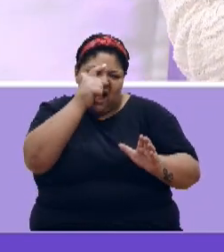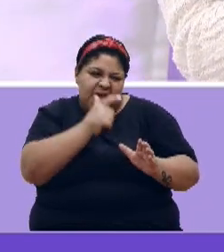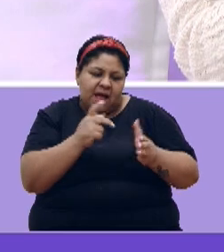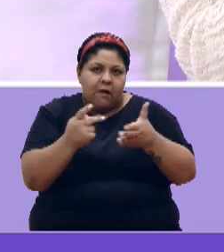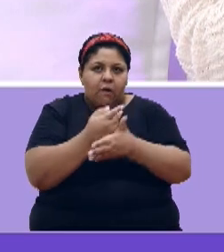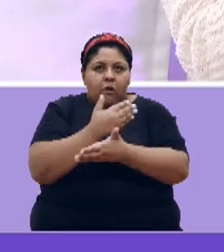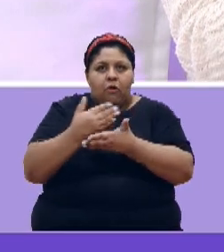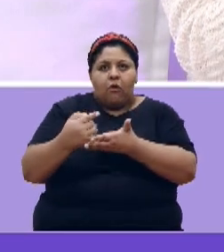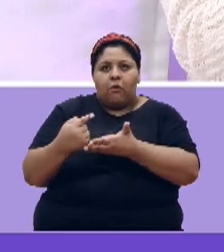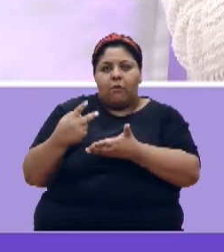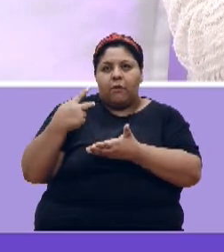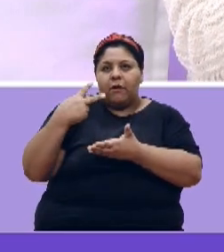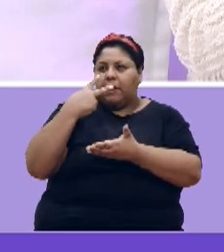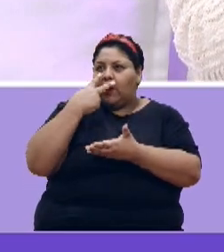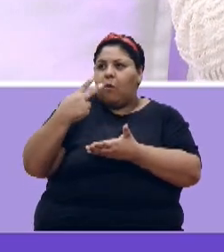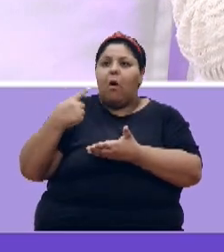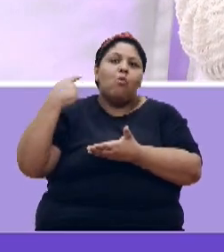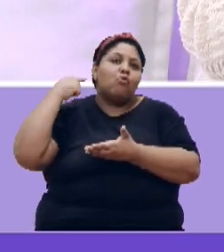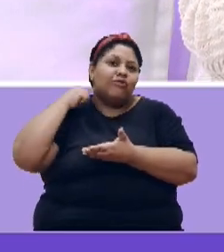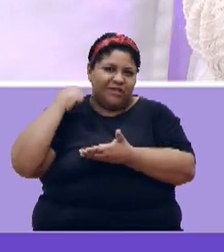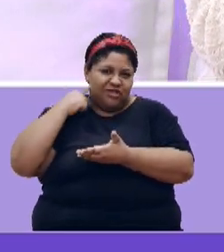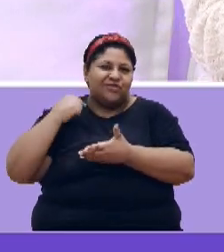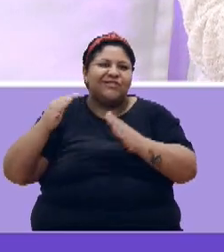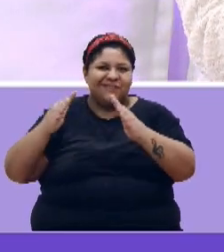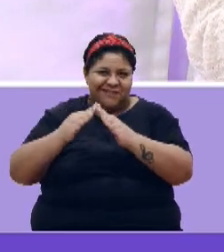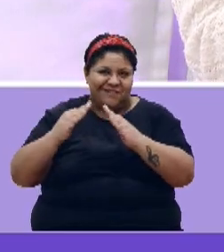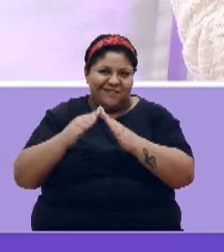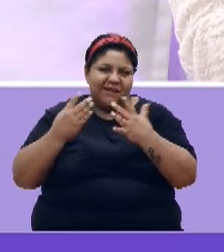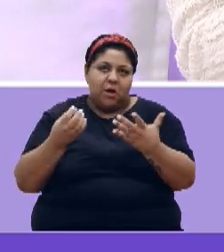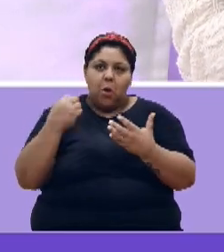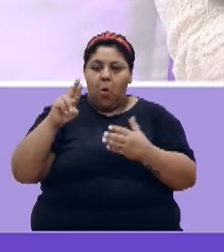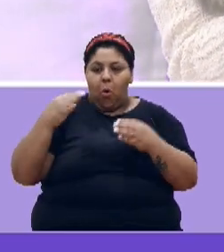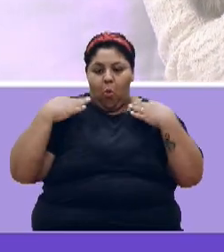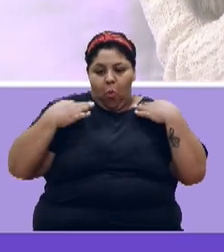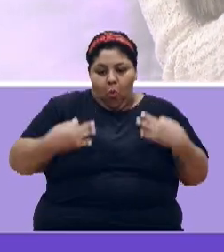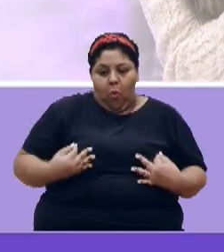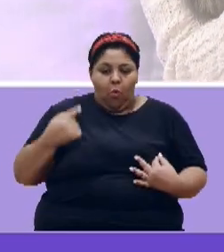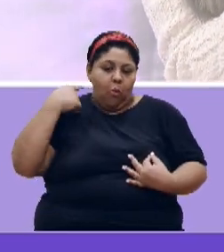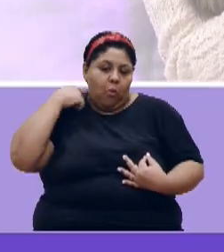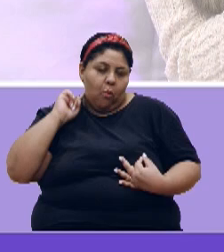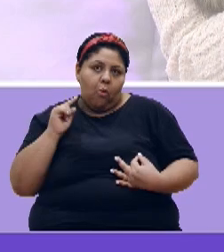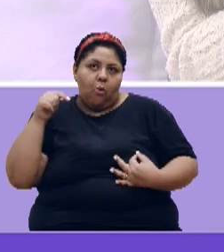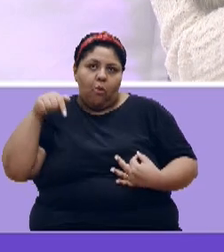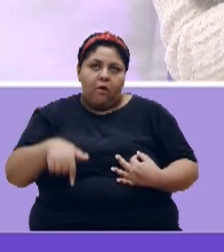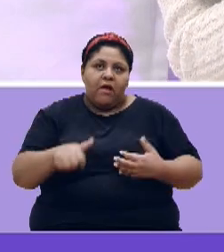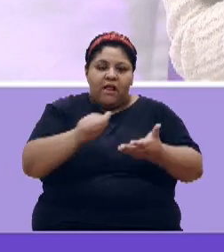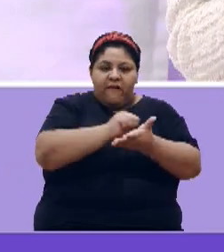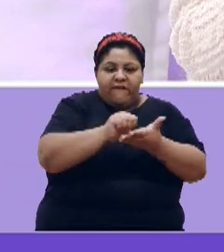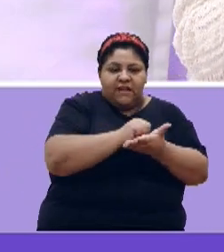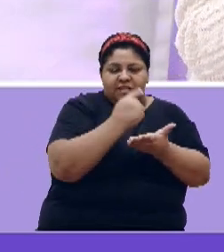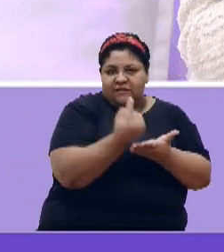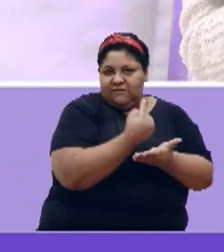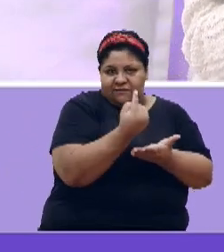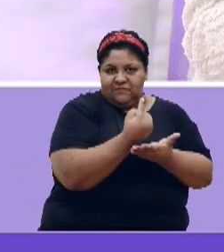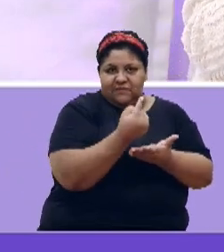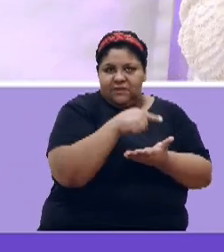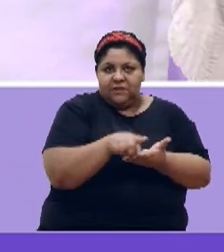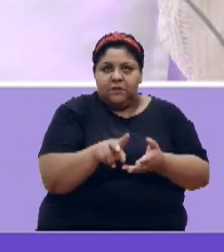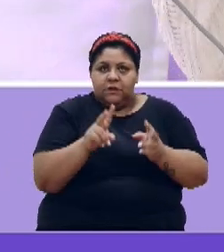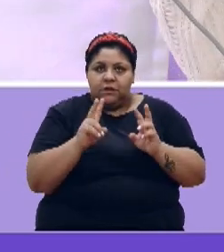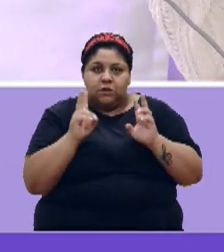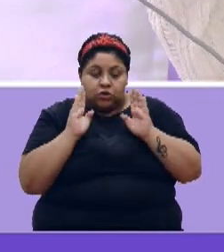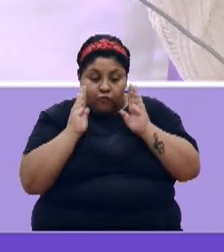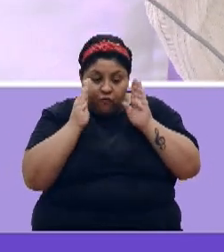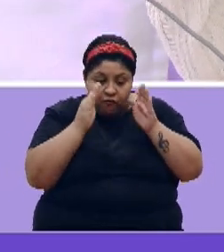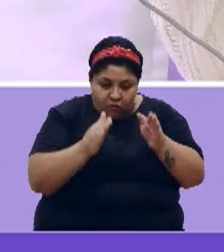pensar que isso é igual o lixo de casa, né? Ou a roupa suja de casa. A roupa suja ela não vai se lavar sozinha. Se a gente não olhar para o lixo,